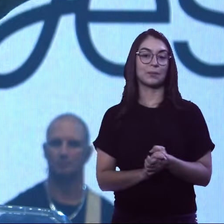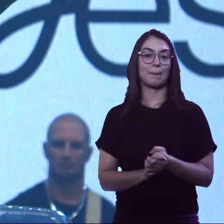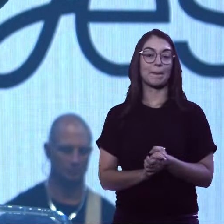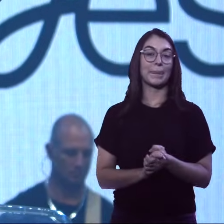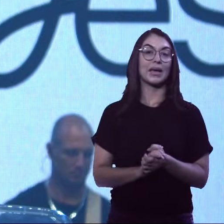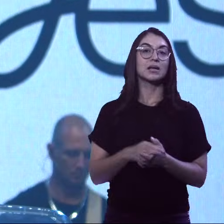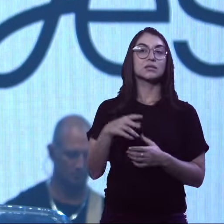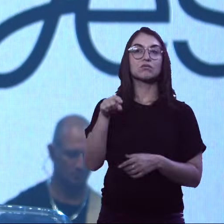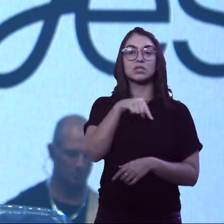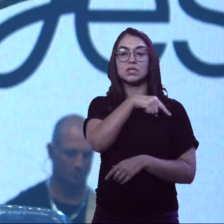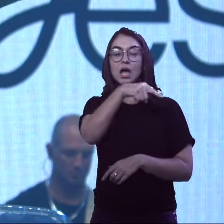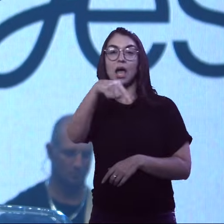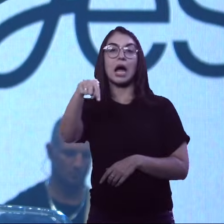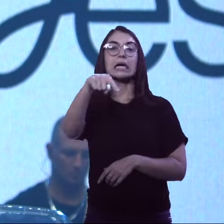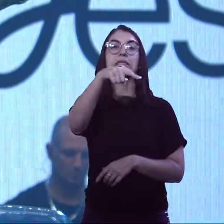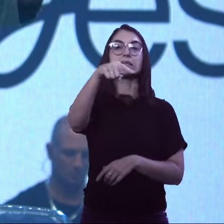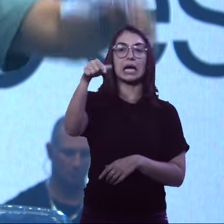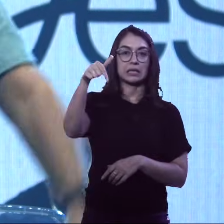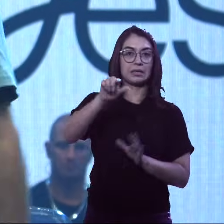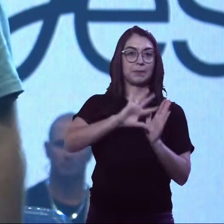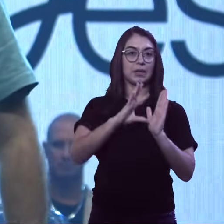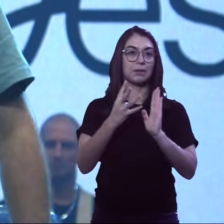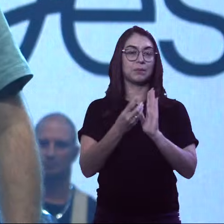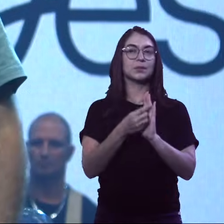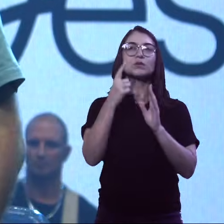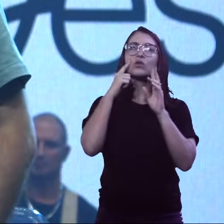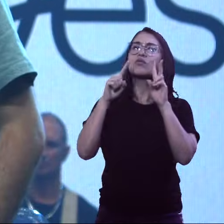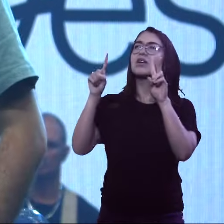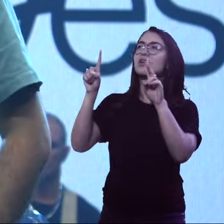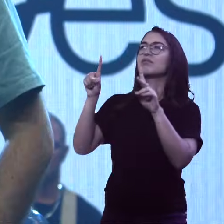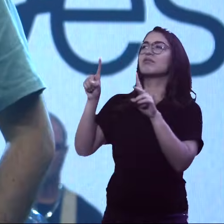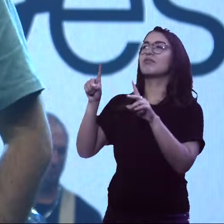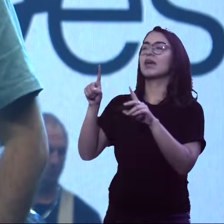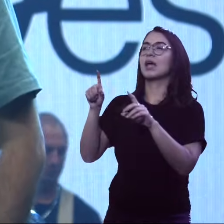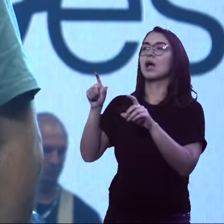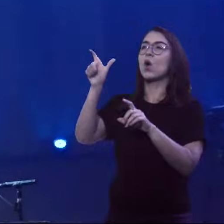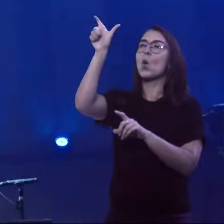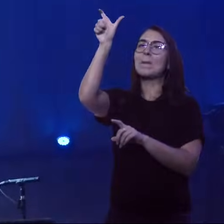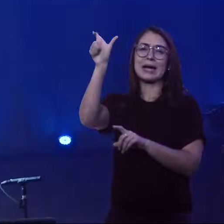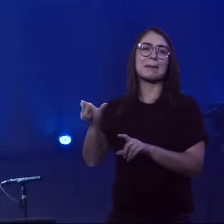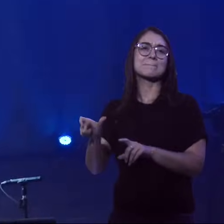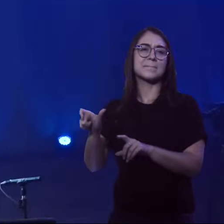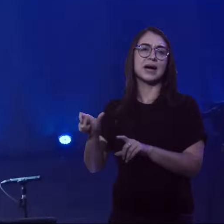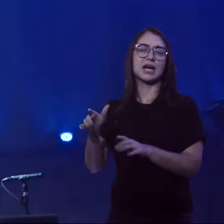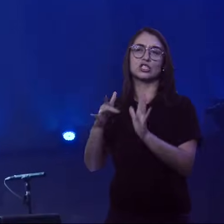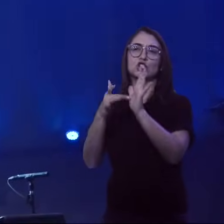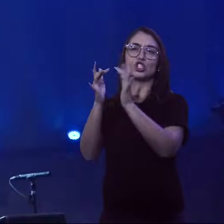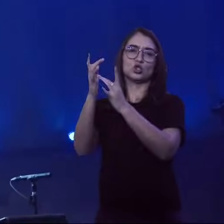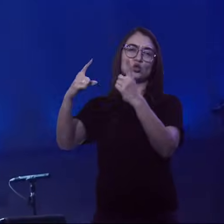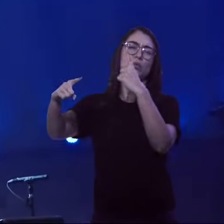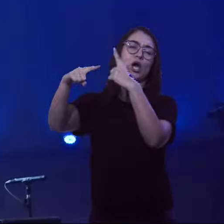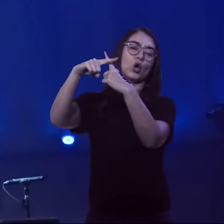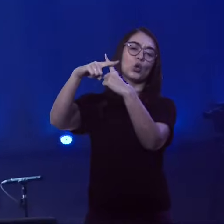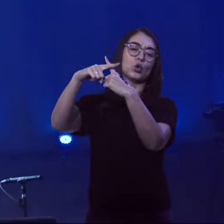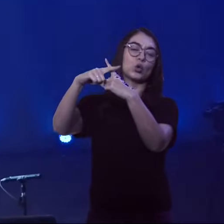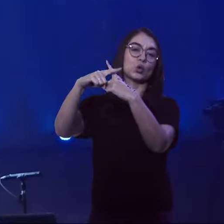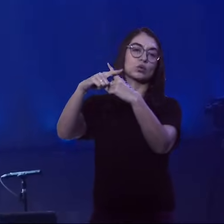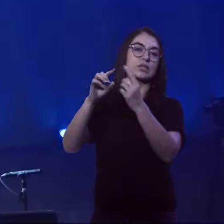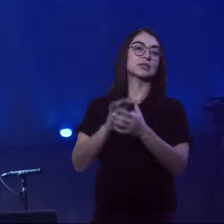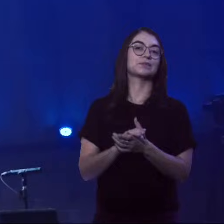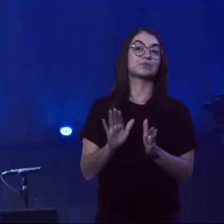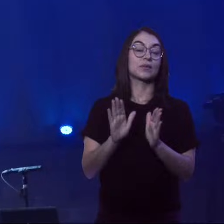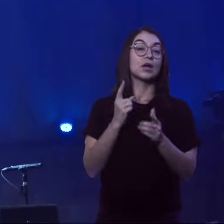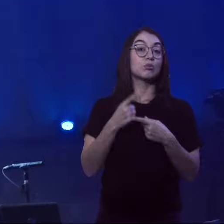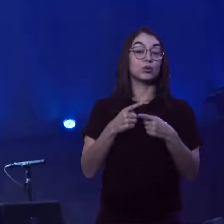vai ver nenhum Cristo pendurado numa cruz. Por quê? A Bíblia diz que Jesus sim morreu por